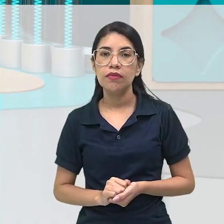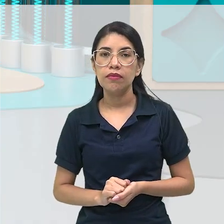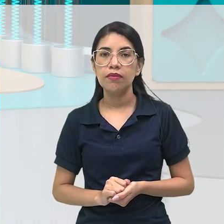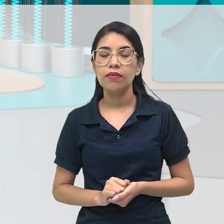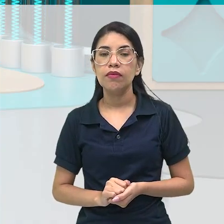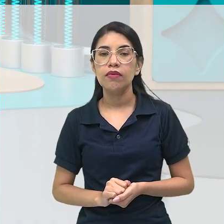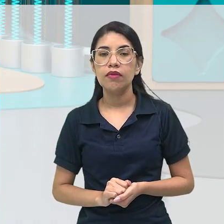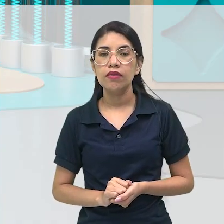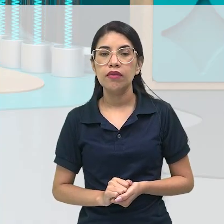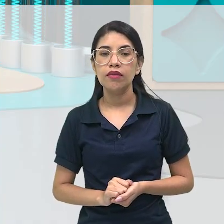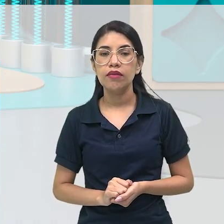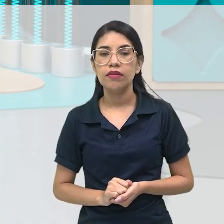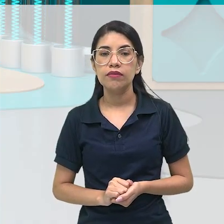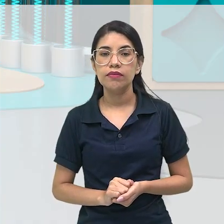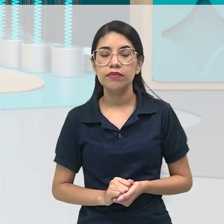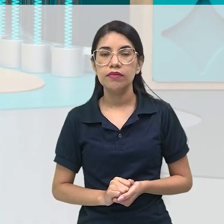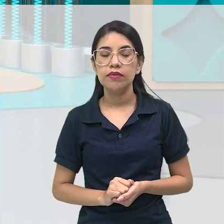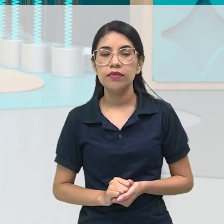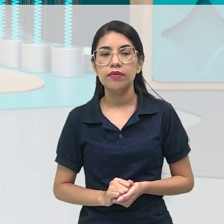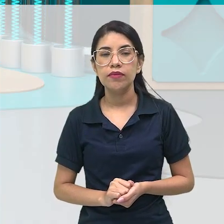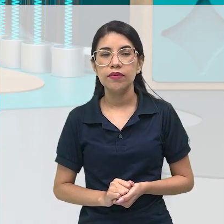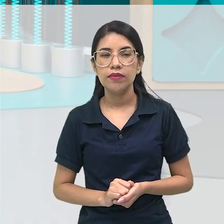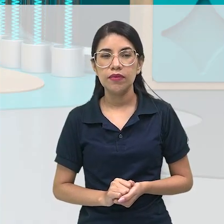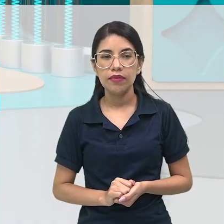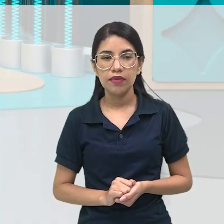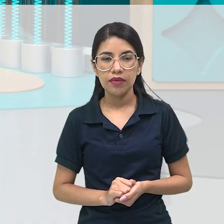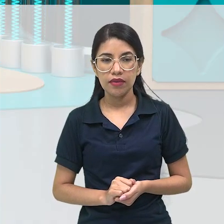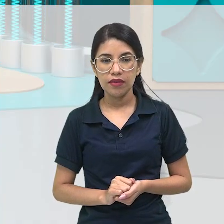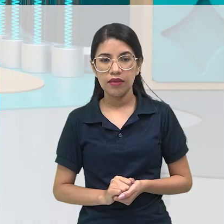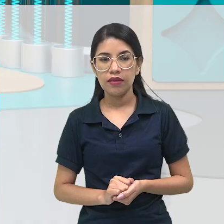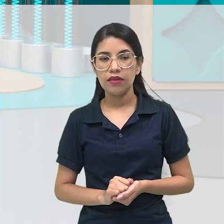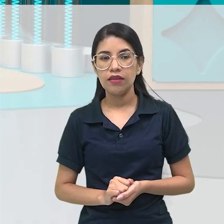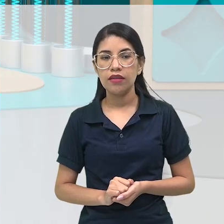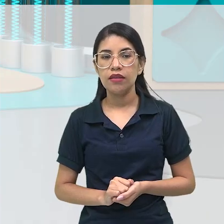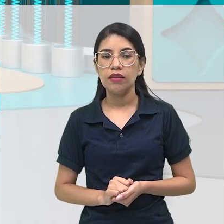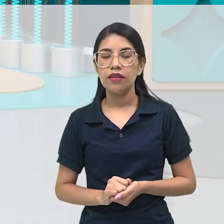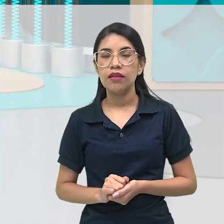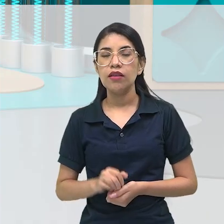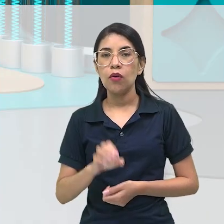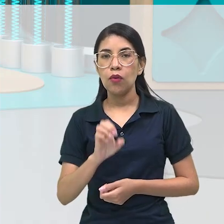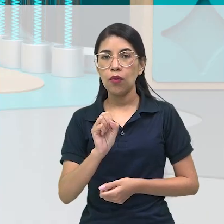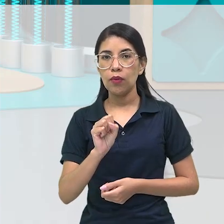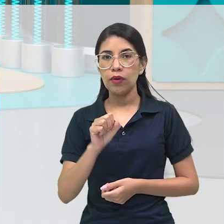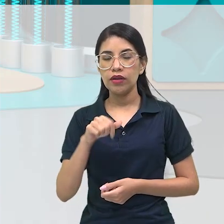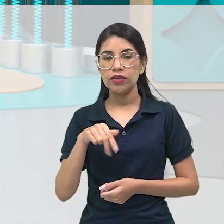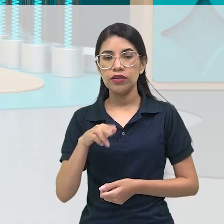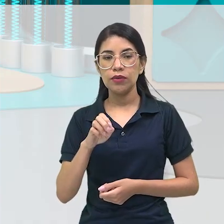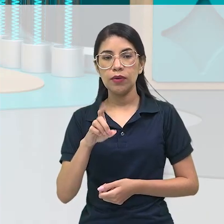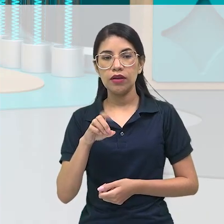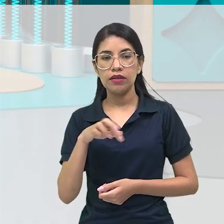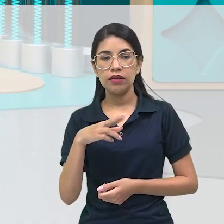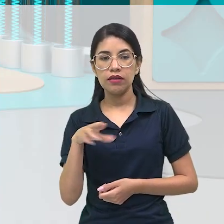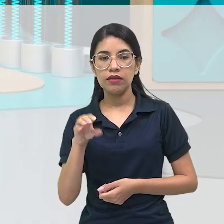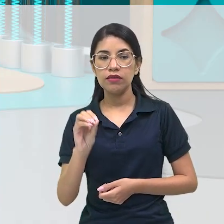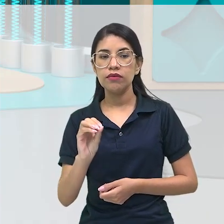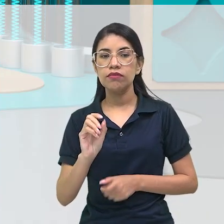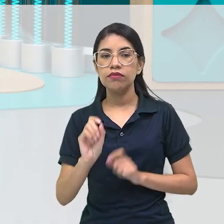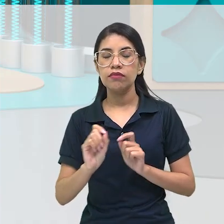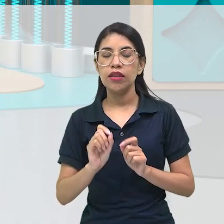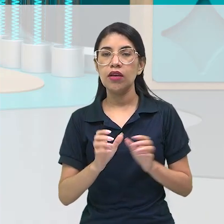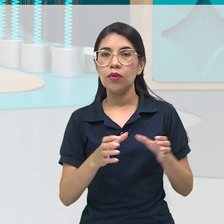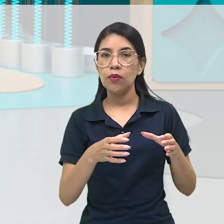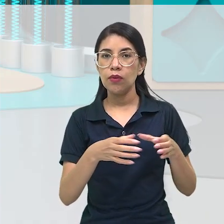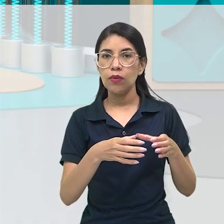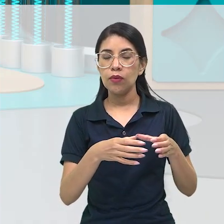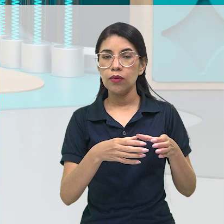no campo é o time defensivo. Olha só essa relação como é interessante. O esquadrão é o time